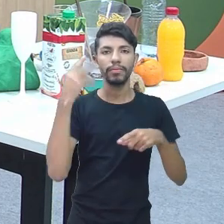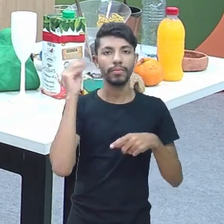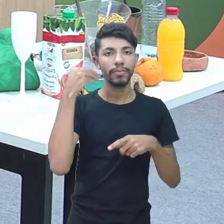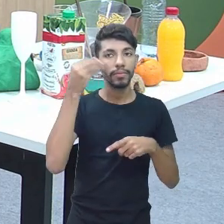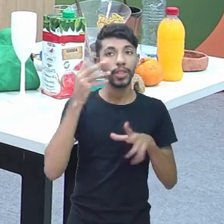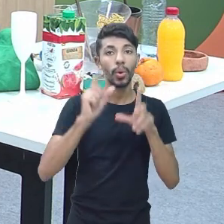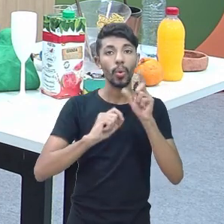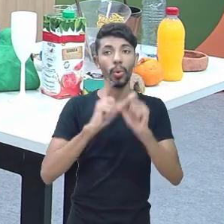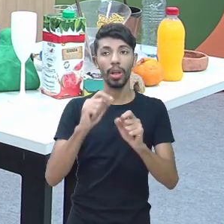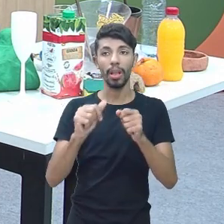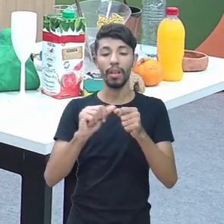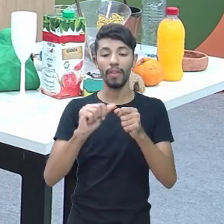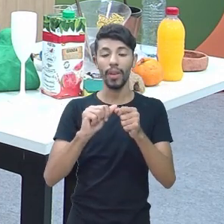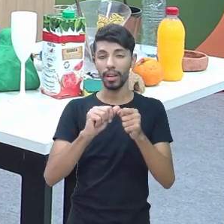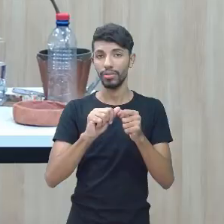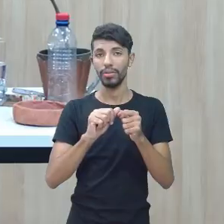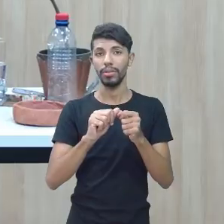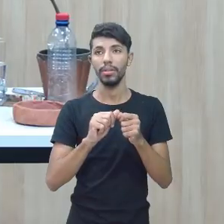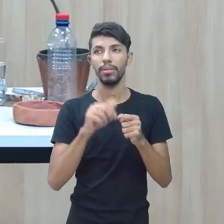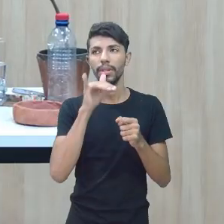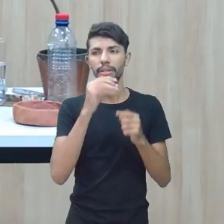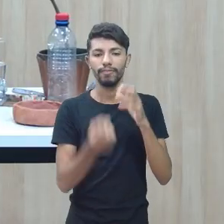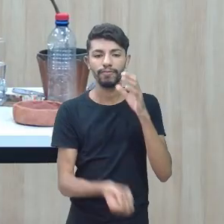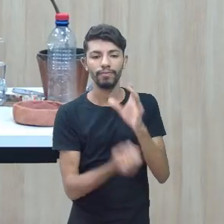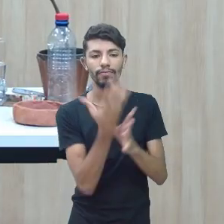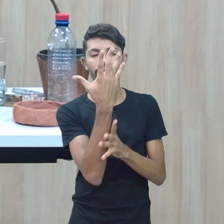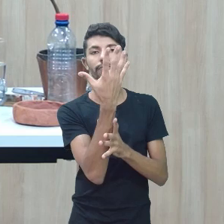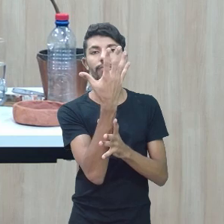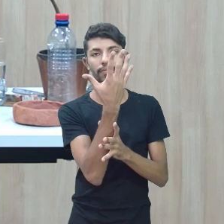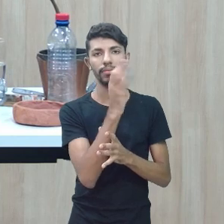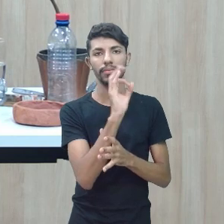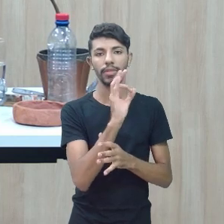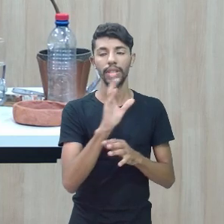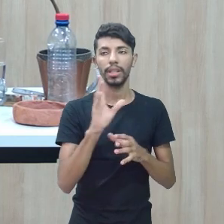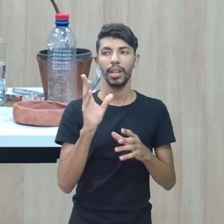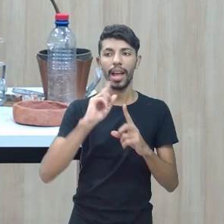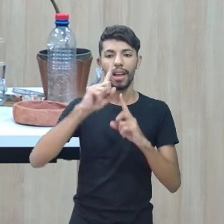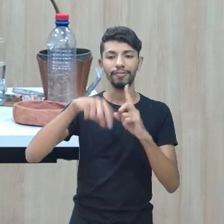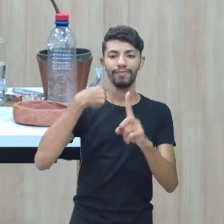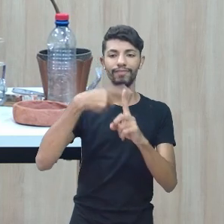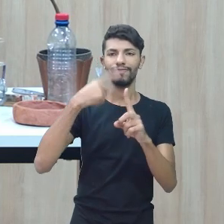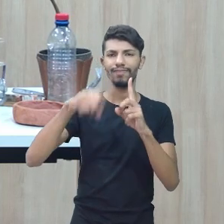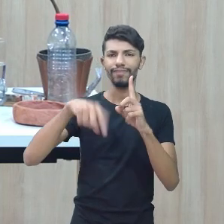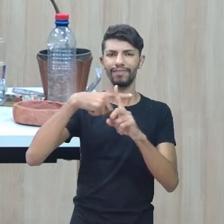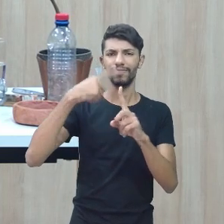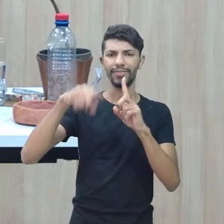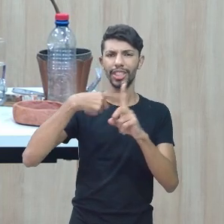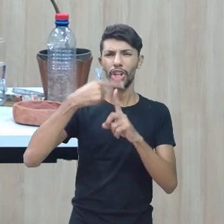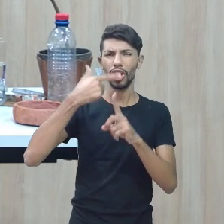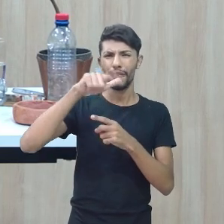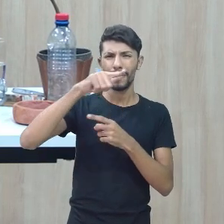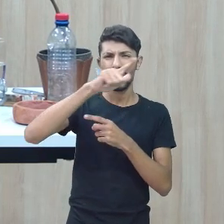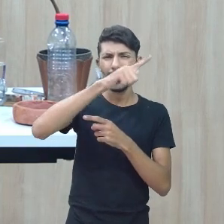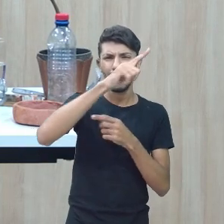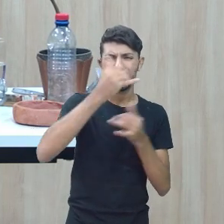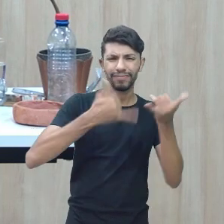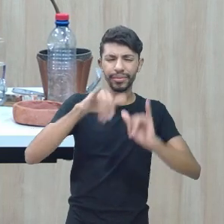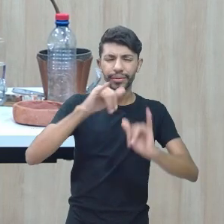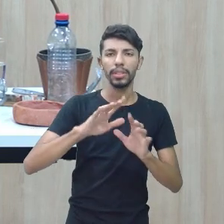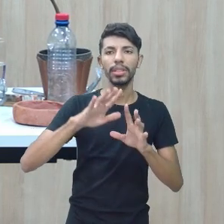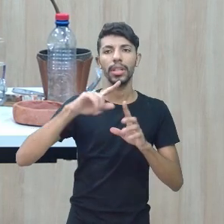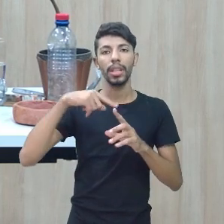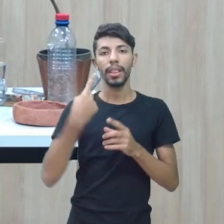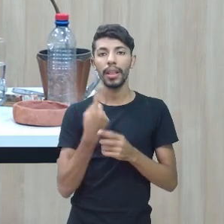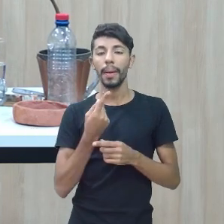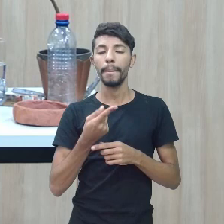vai ser, vamos dizer assim, produzido, vão ser adicionados outras substâncias, e aí a gente vai depois conversar